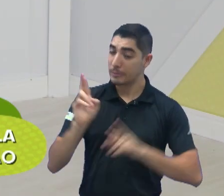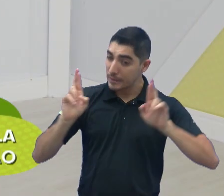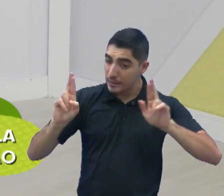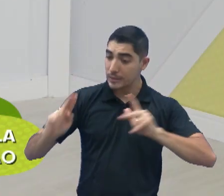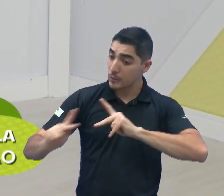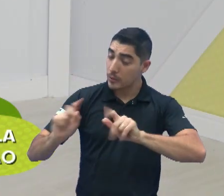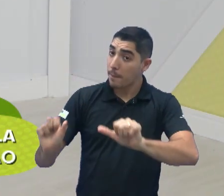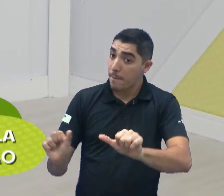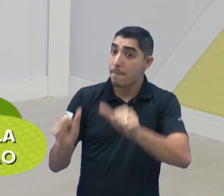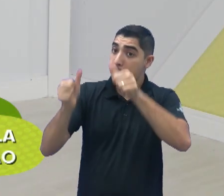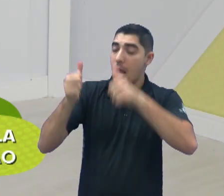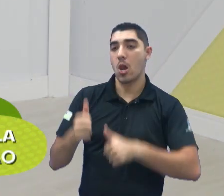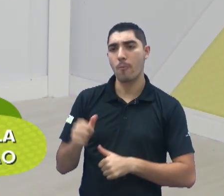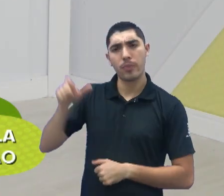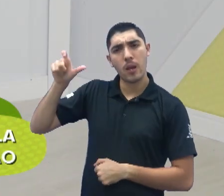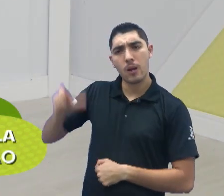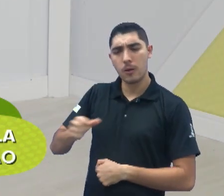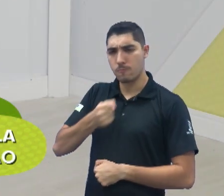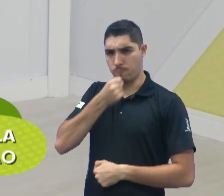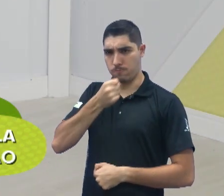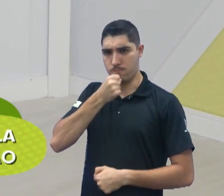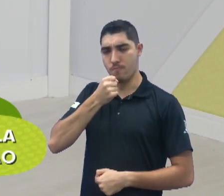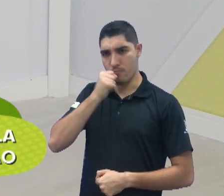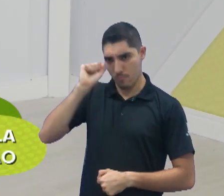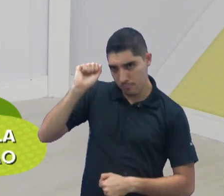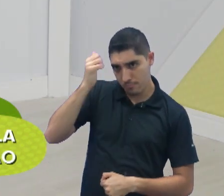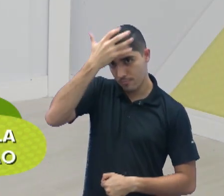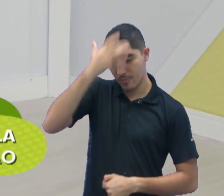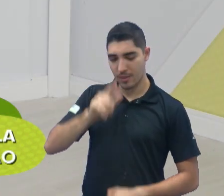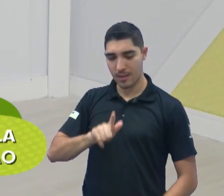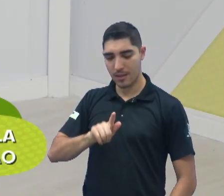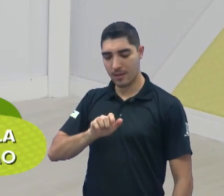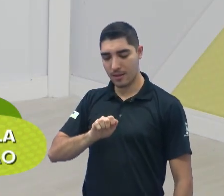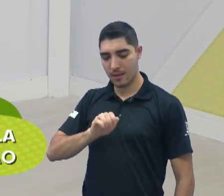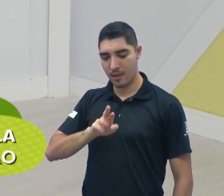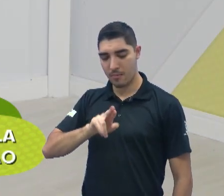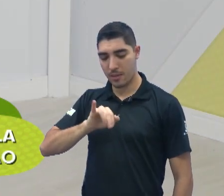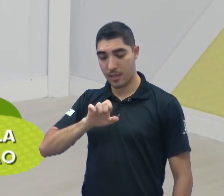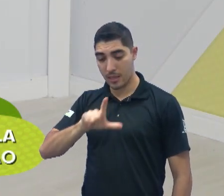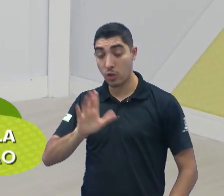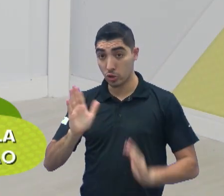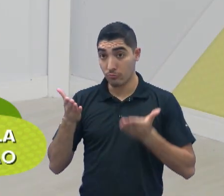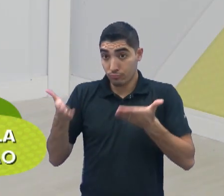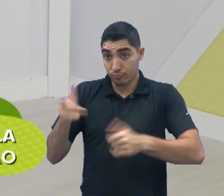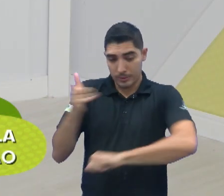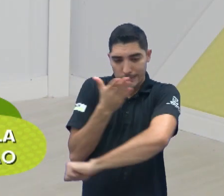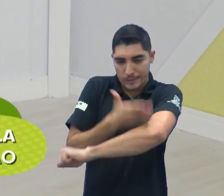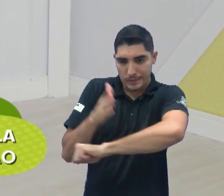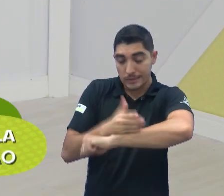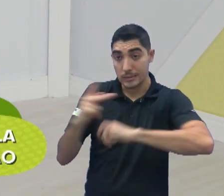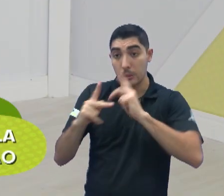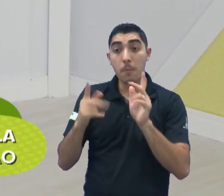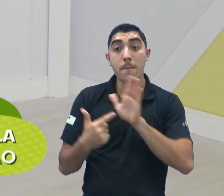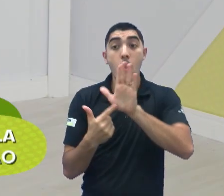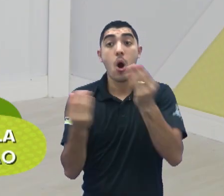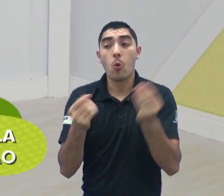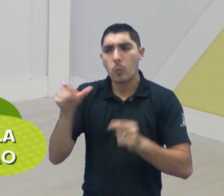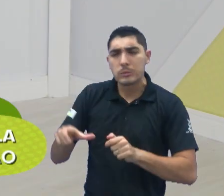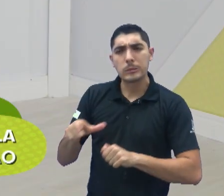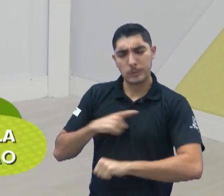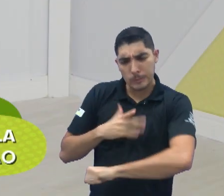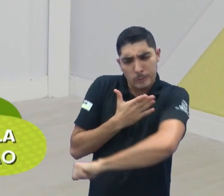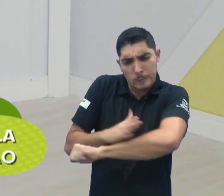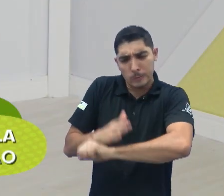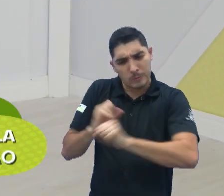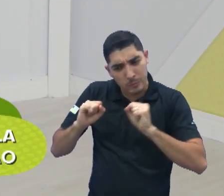O repórter Gabriel Campoy esteve no treino da equipe e vai te mostrar como estão os preparativos para começar uma